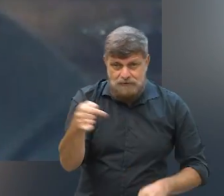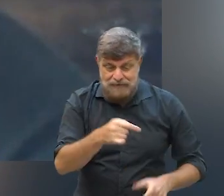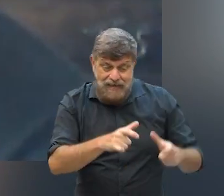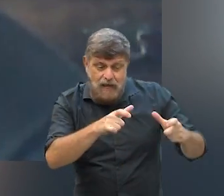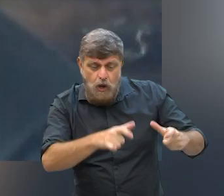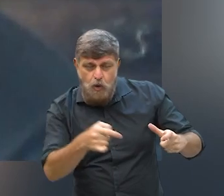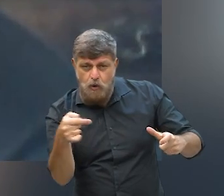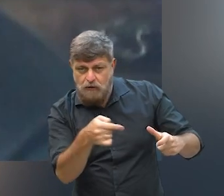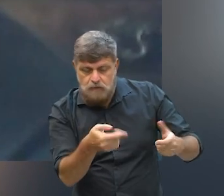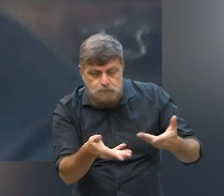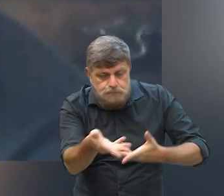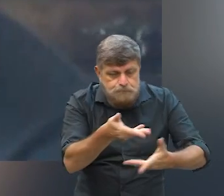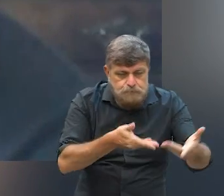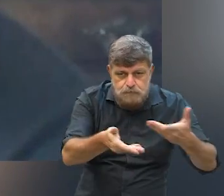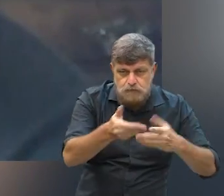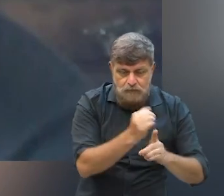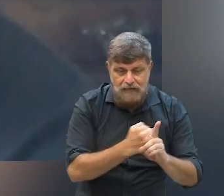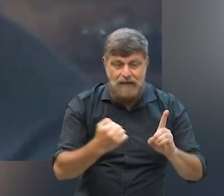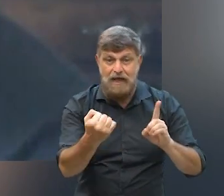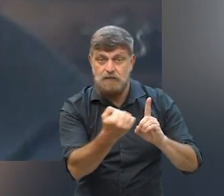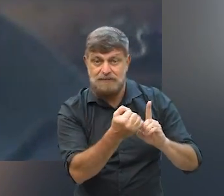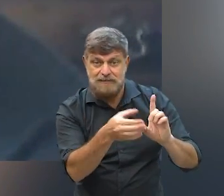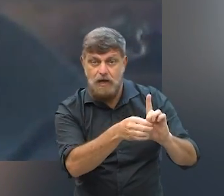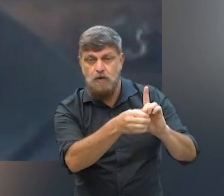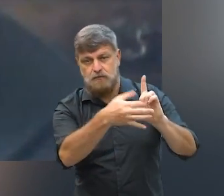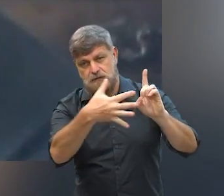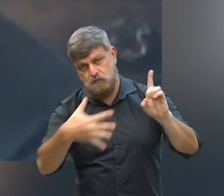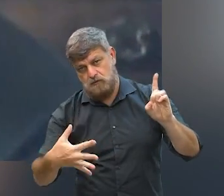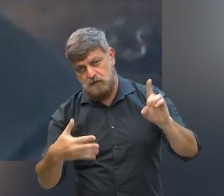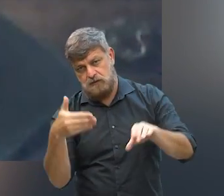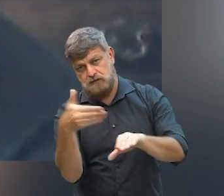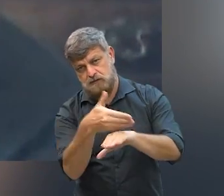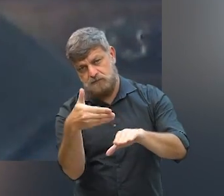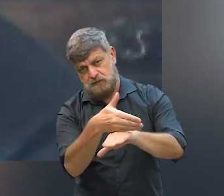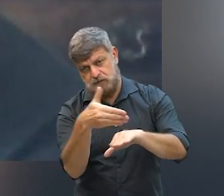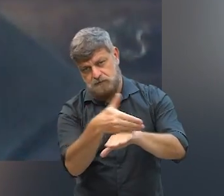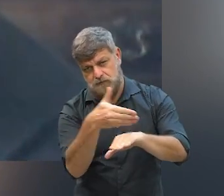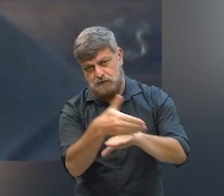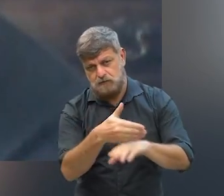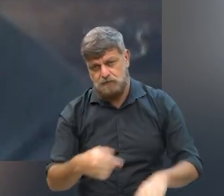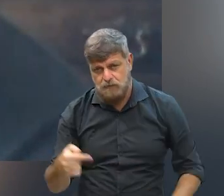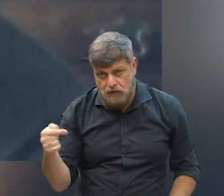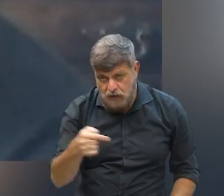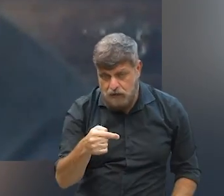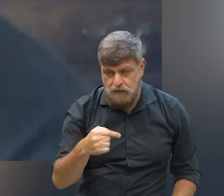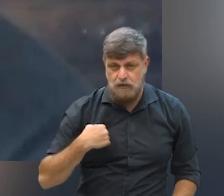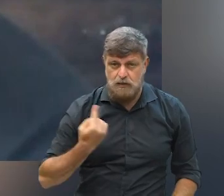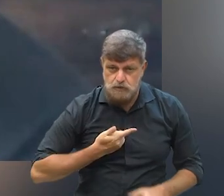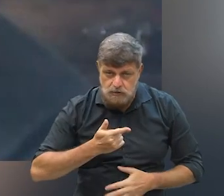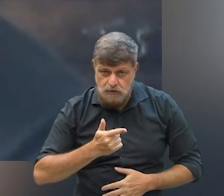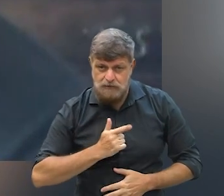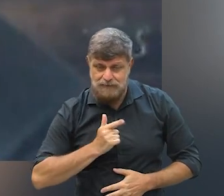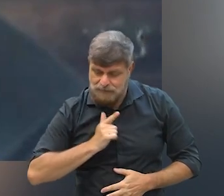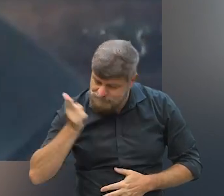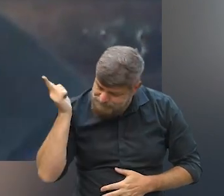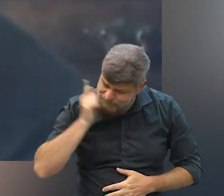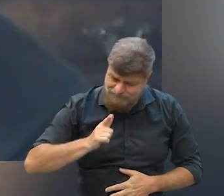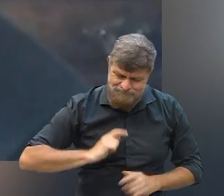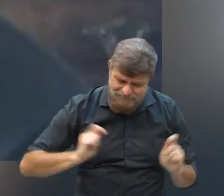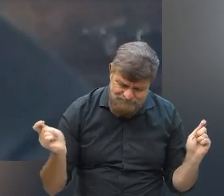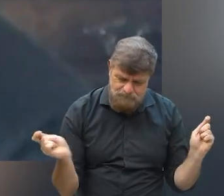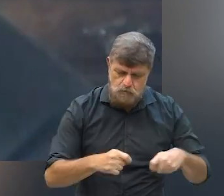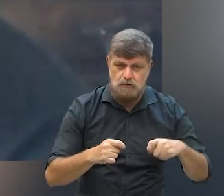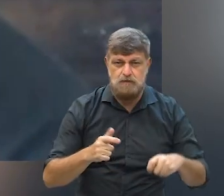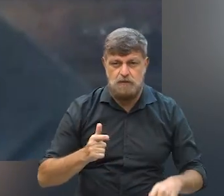instância de participação social democrática, e isso é o que a gente tem que conquistar